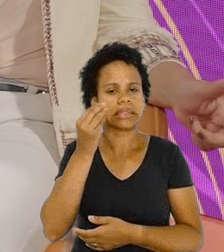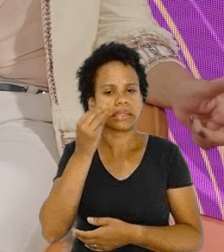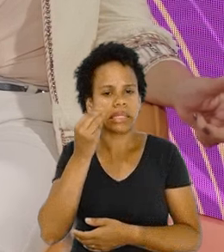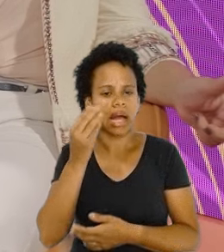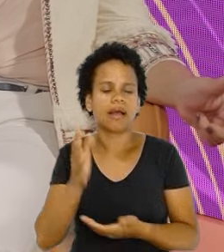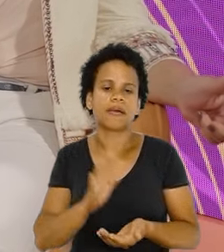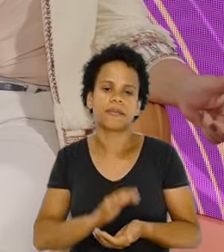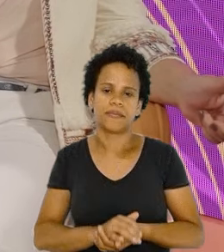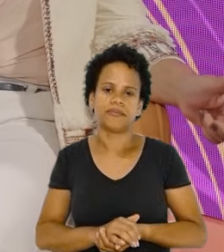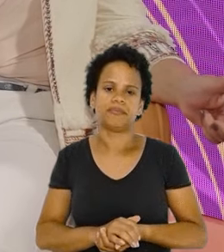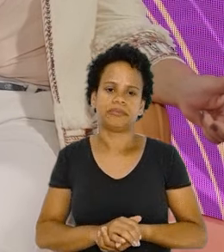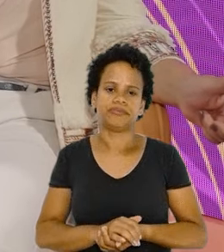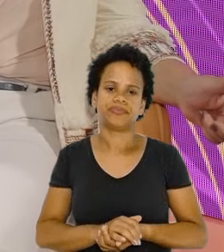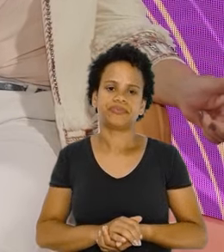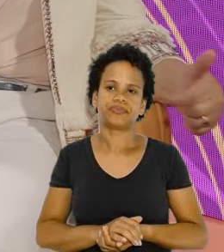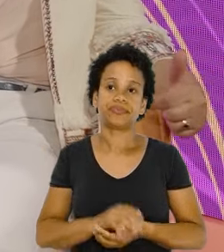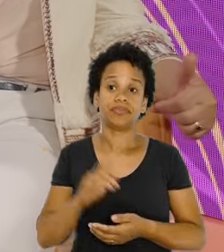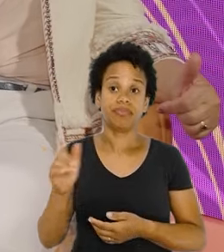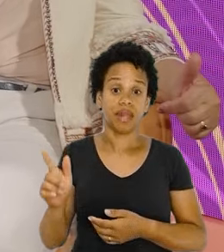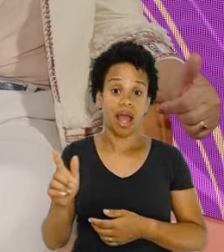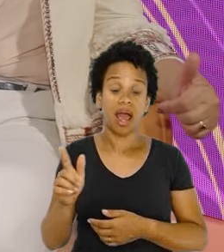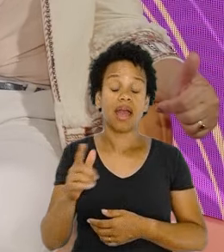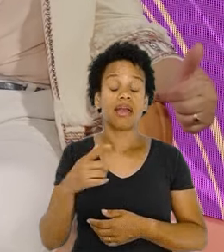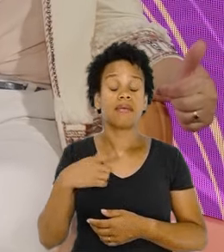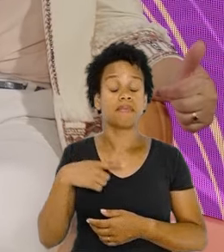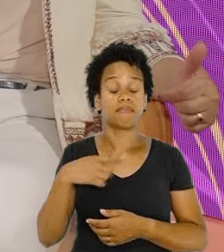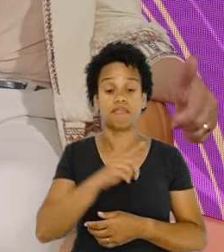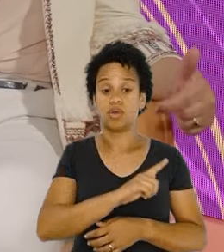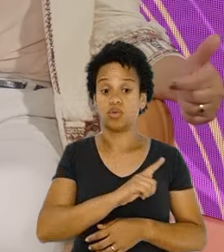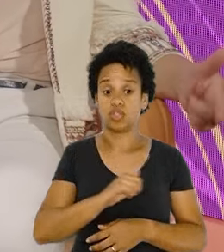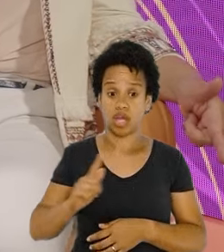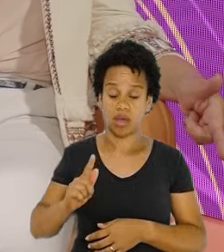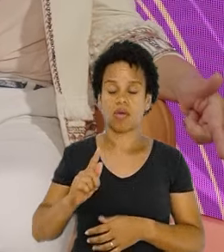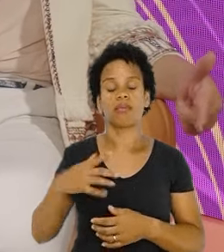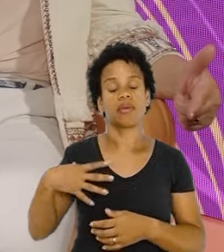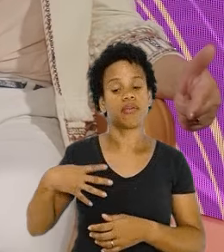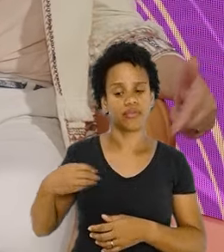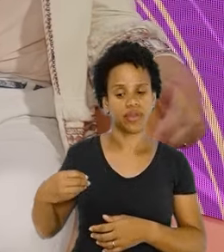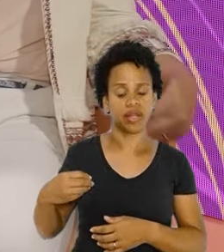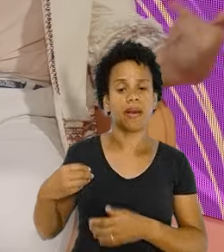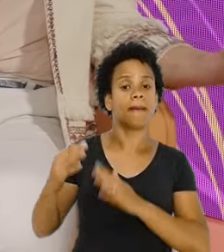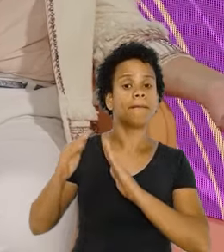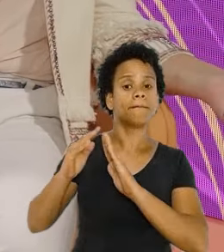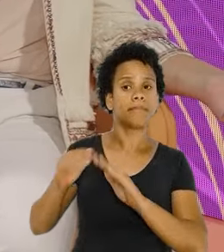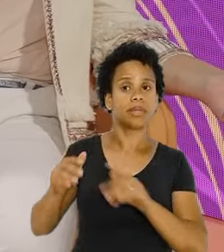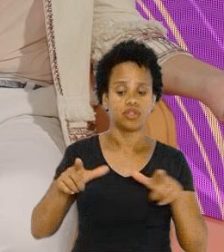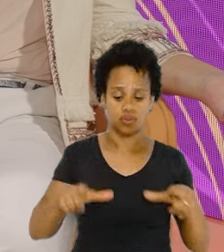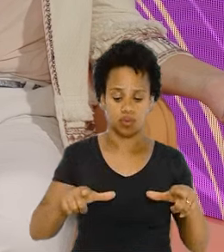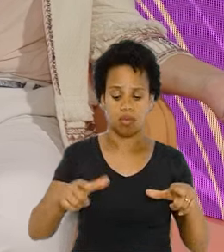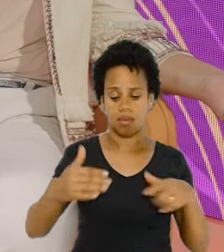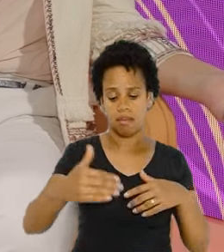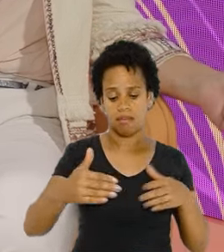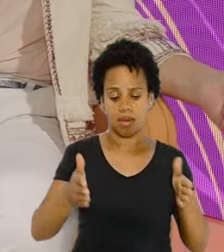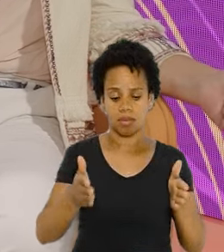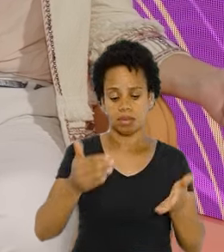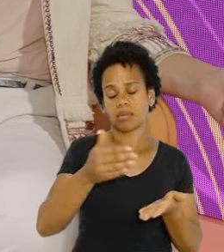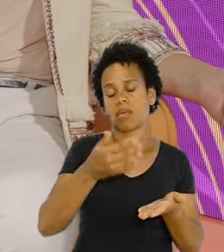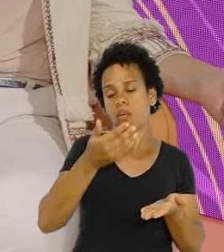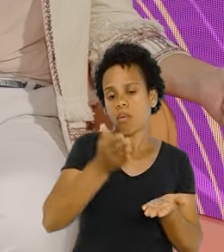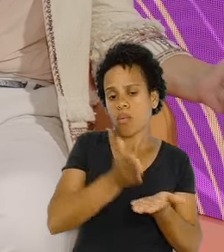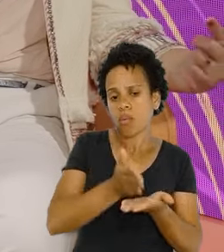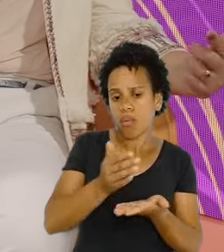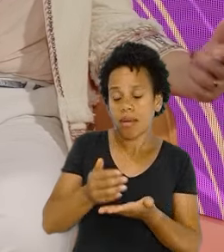meu o meu gerro e a minha filha Pediram para eu fazer as marmitas deles ele precisava ganhar massa ela